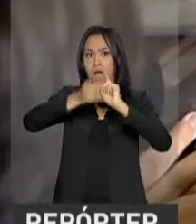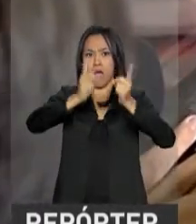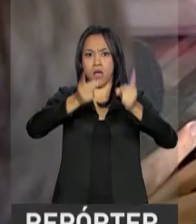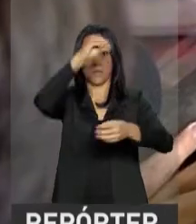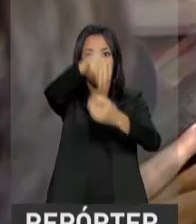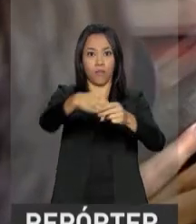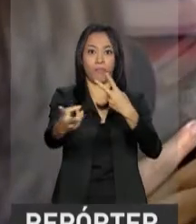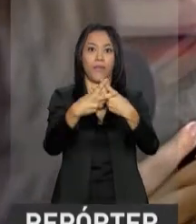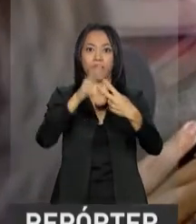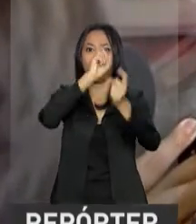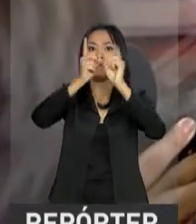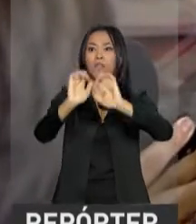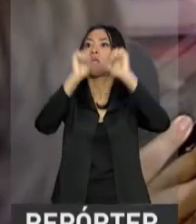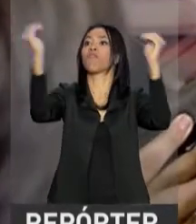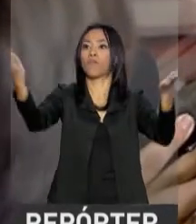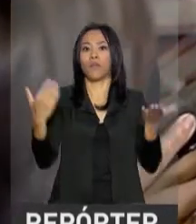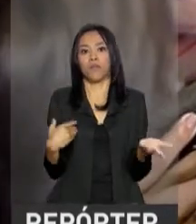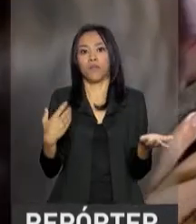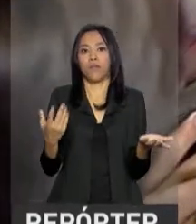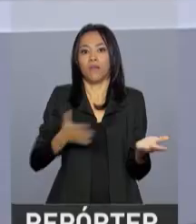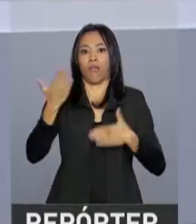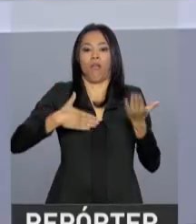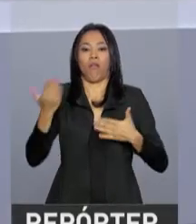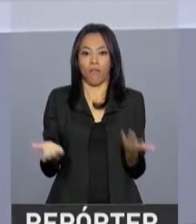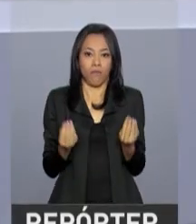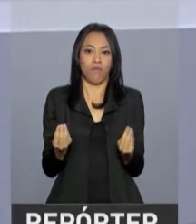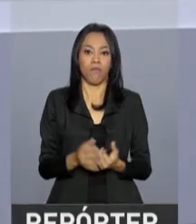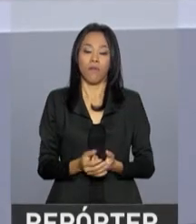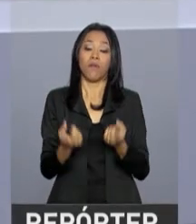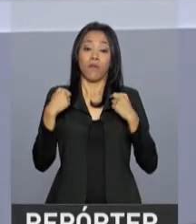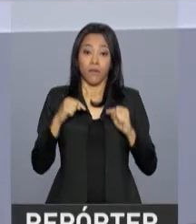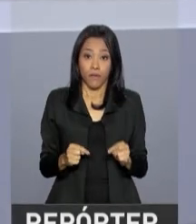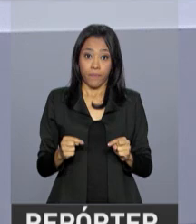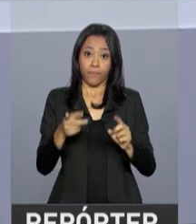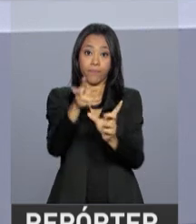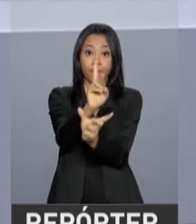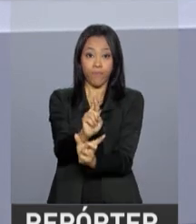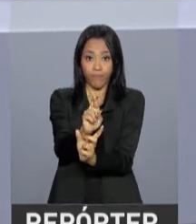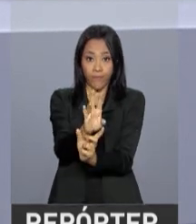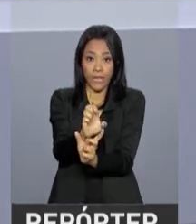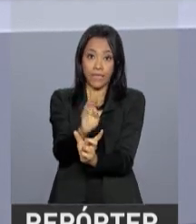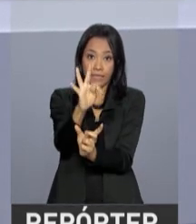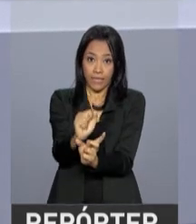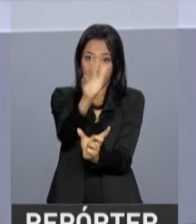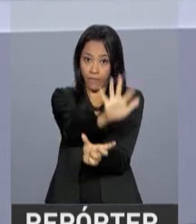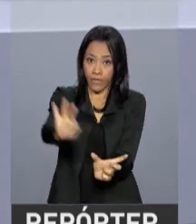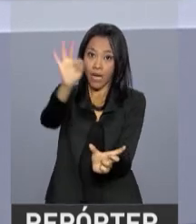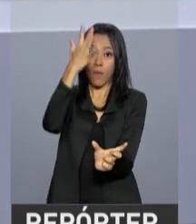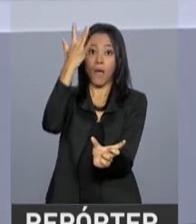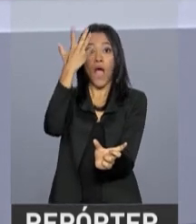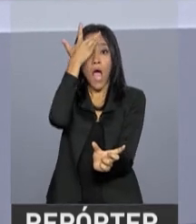dentro do sistema prisional e aqueles que estão na rua aterrorizando o povo a receita federal libera amanhã a partir das 9 horas